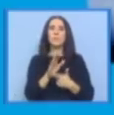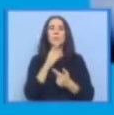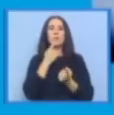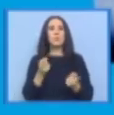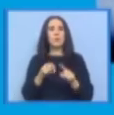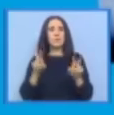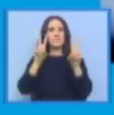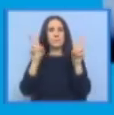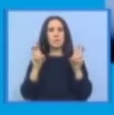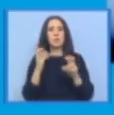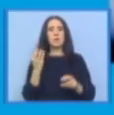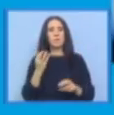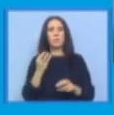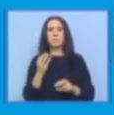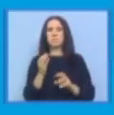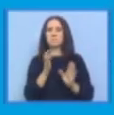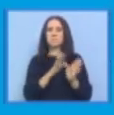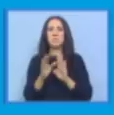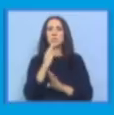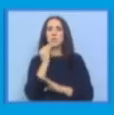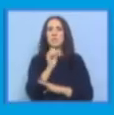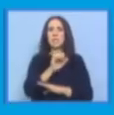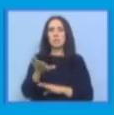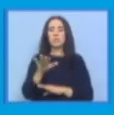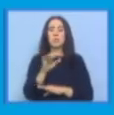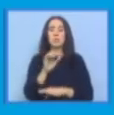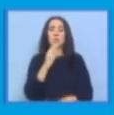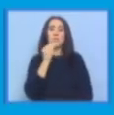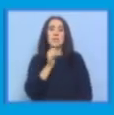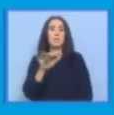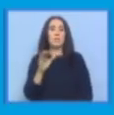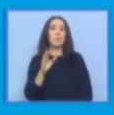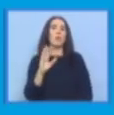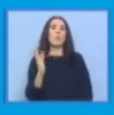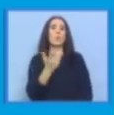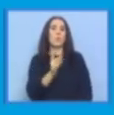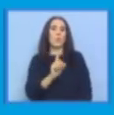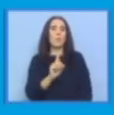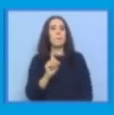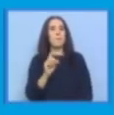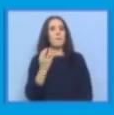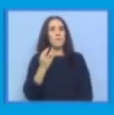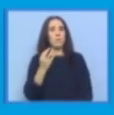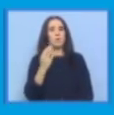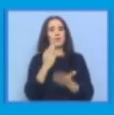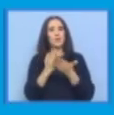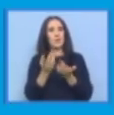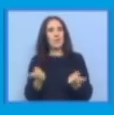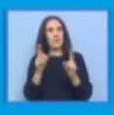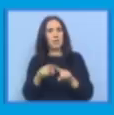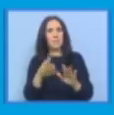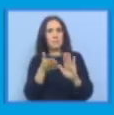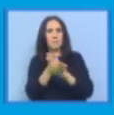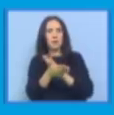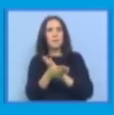Retomar, que levou cerca de 500 jovens não é muito, não é? Mas sempre fez com que eles regressassem à escola.